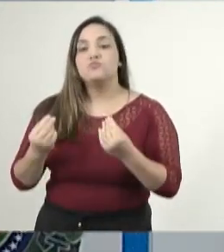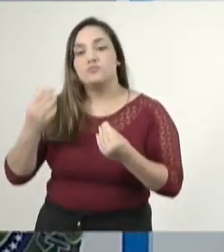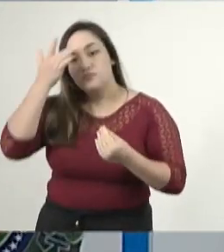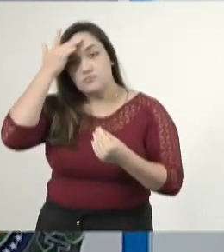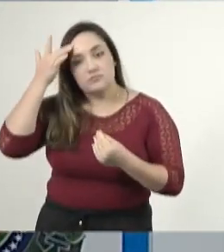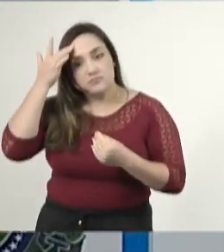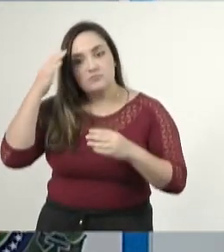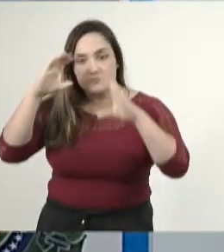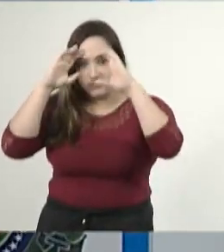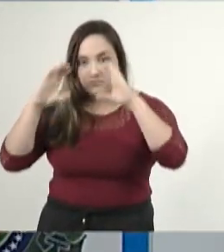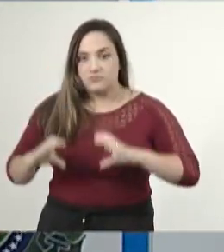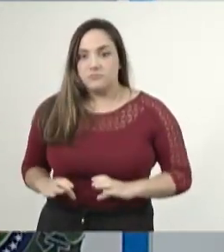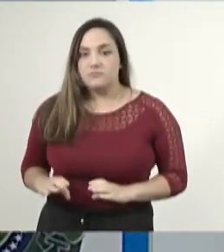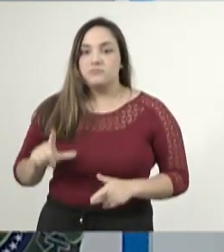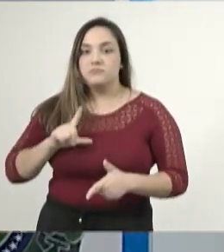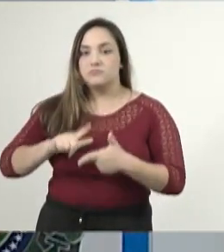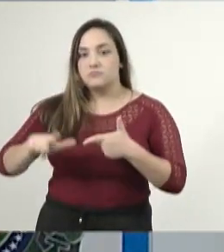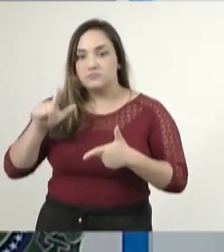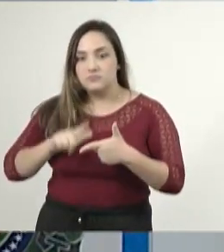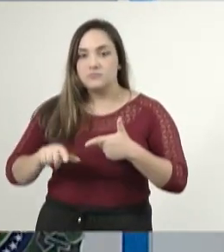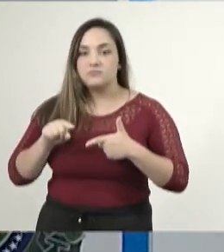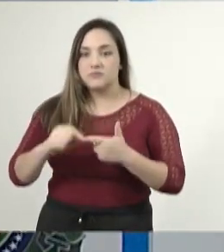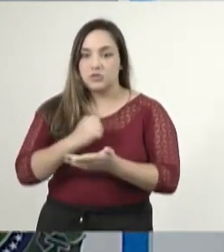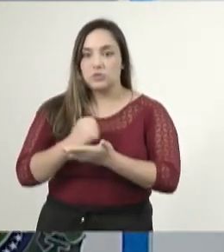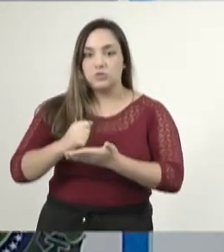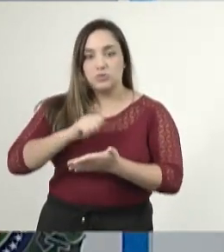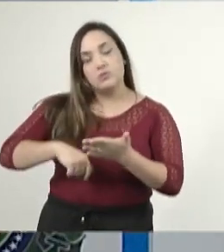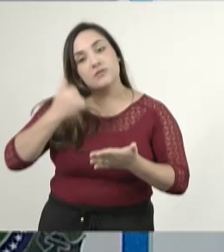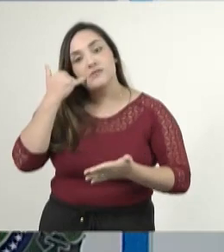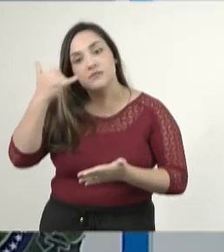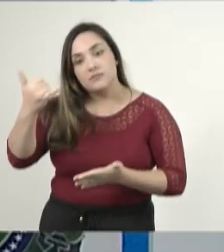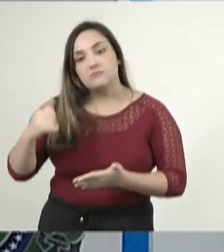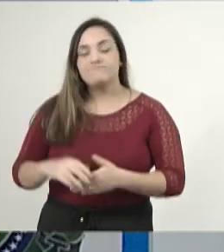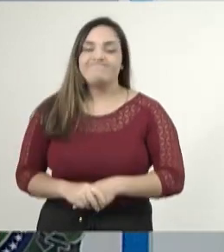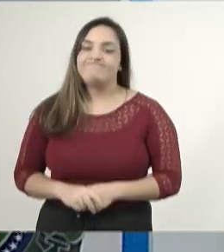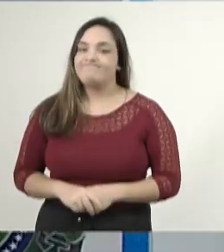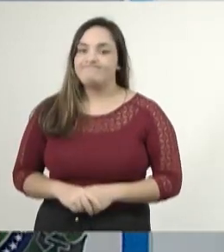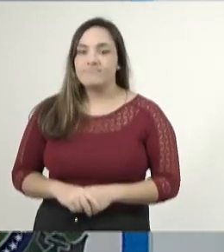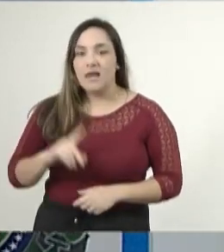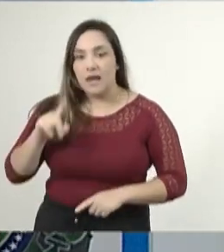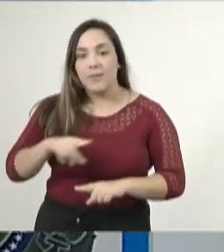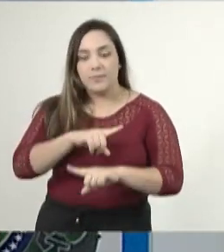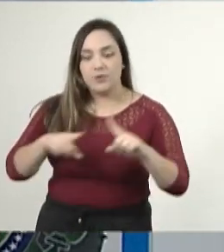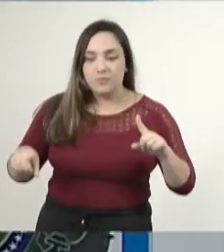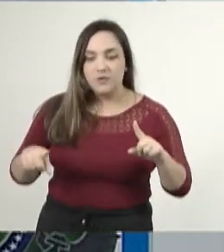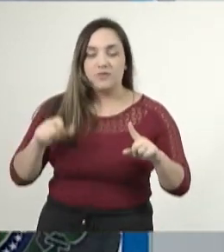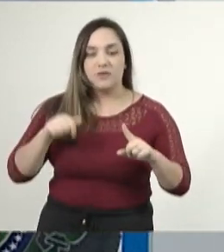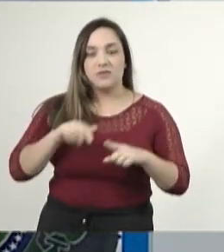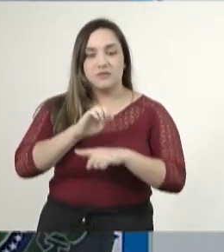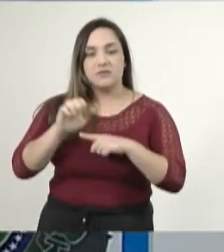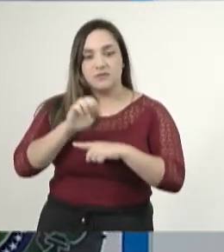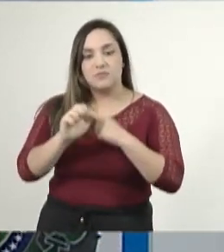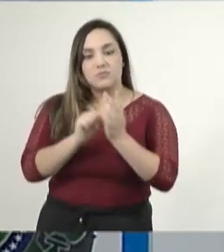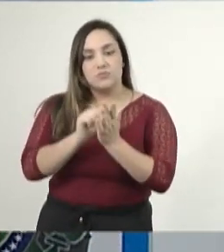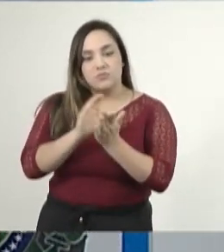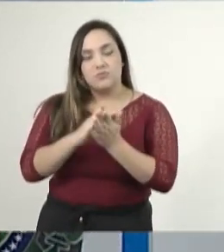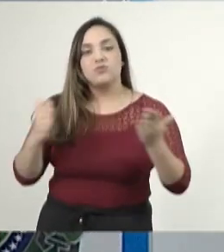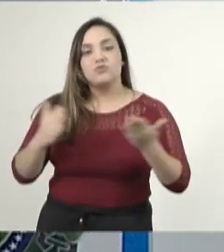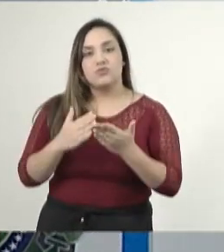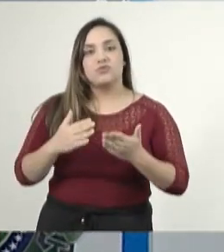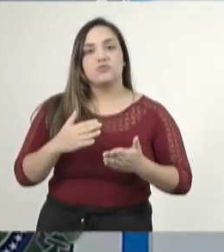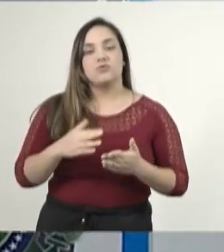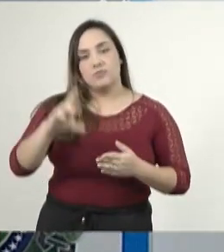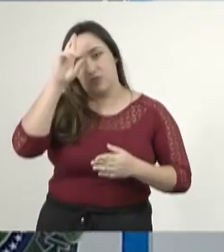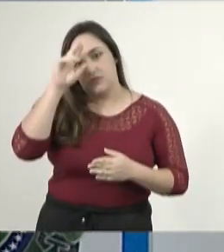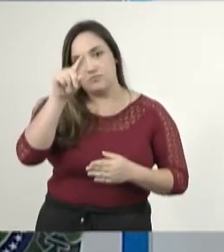pessoas, muitos cidadãos que estão com problemas nesse tipo de contrato, né? E que não é proibido aqui no nosso estado. 12h07